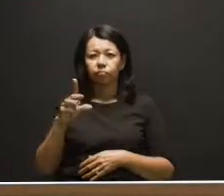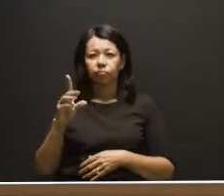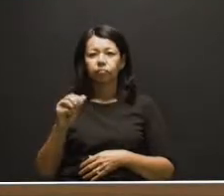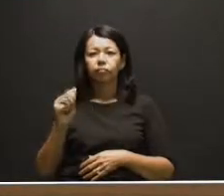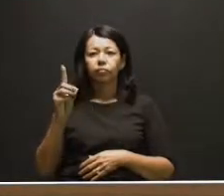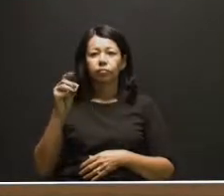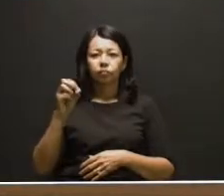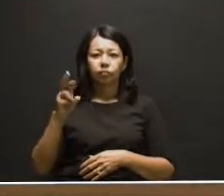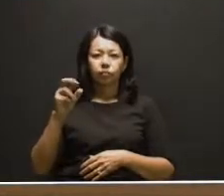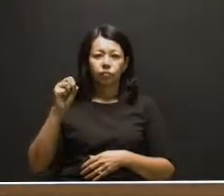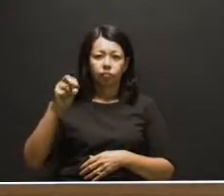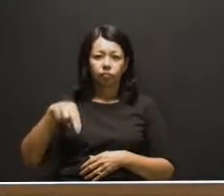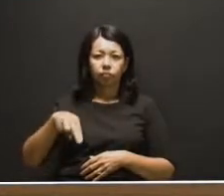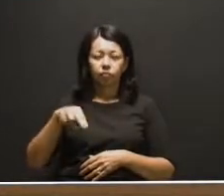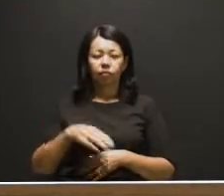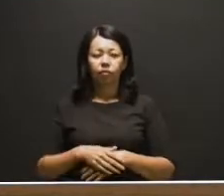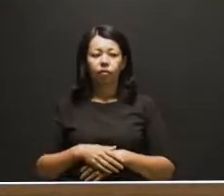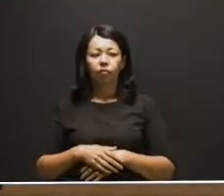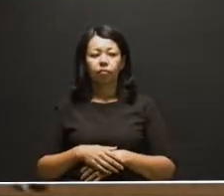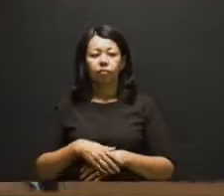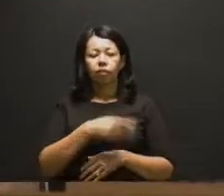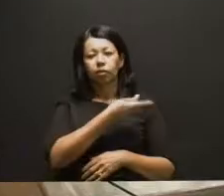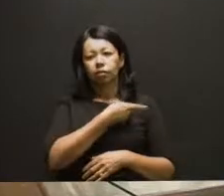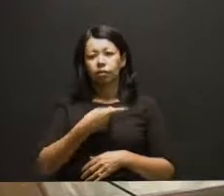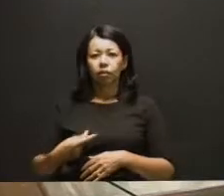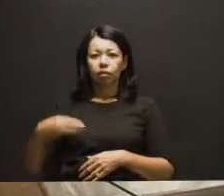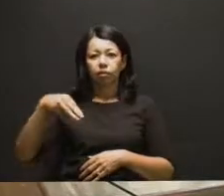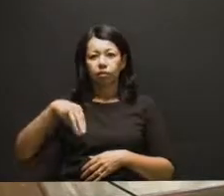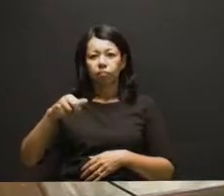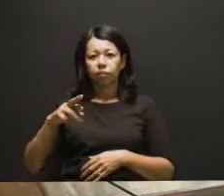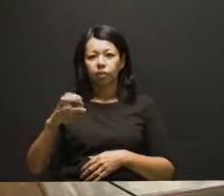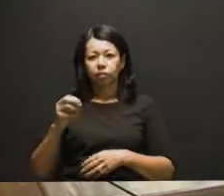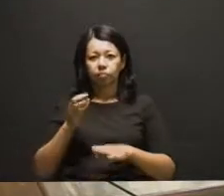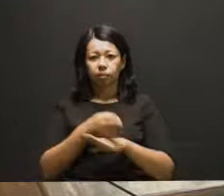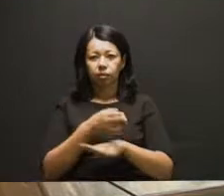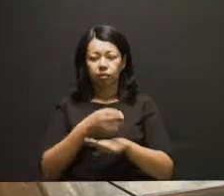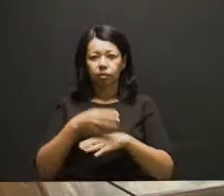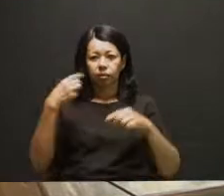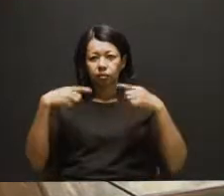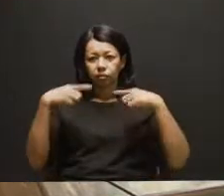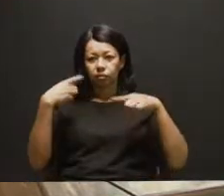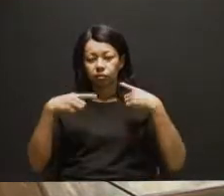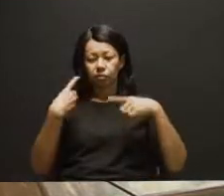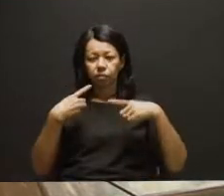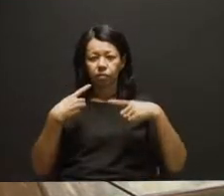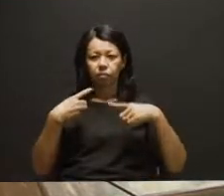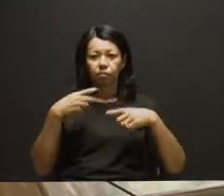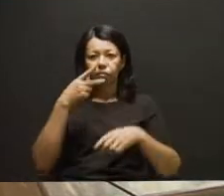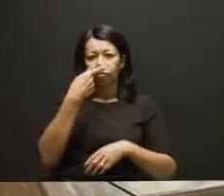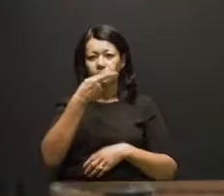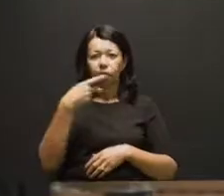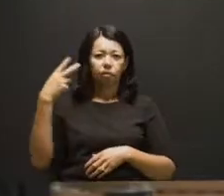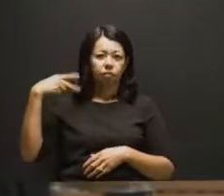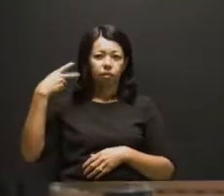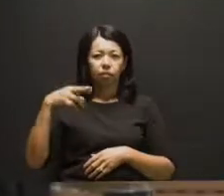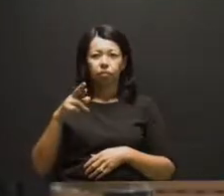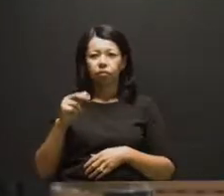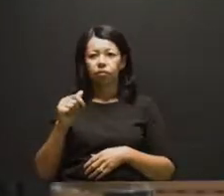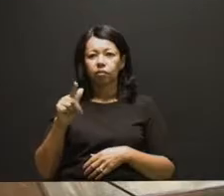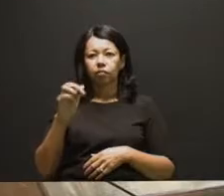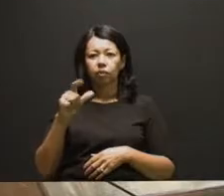vice márcio da silva nascimento membro em discussão o parecer a palavra vereador rafael